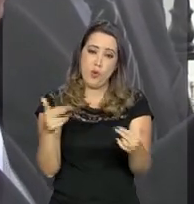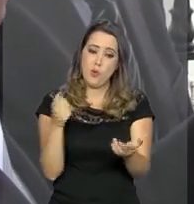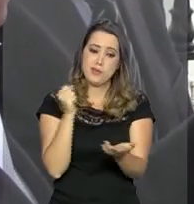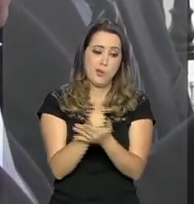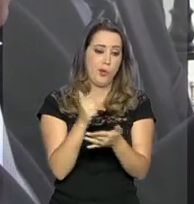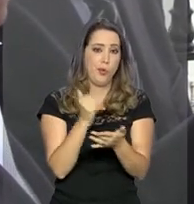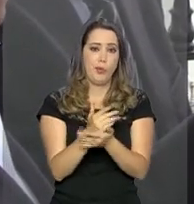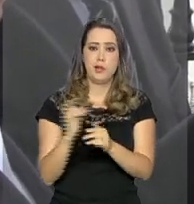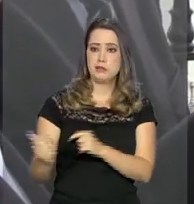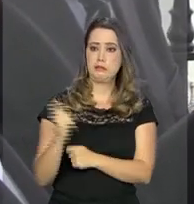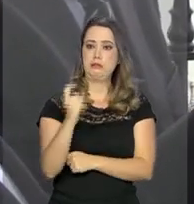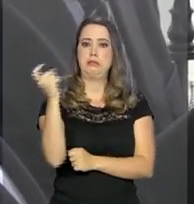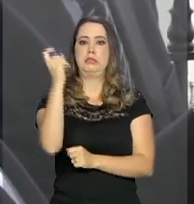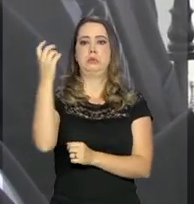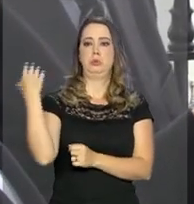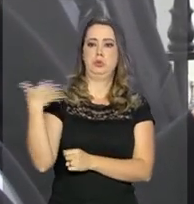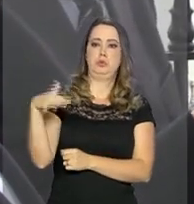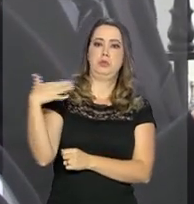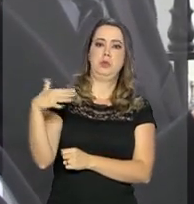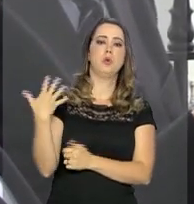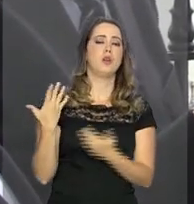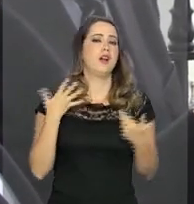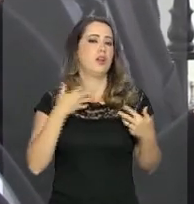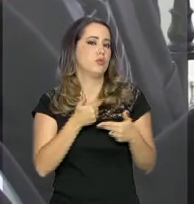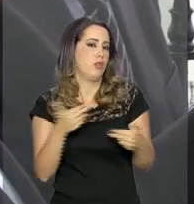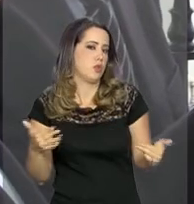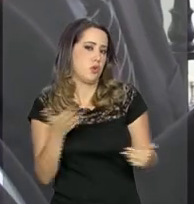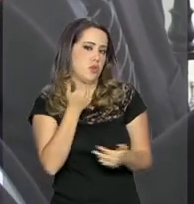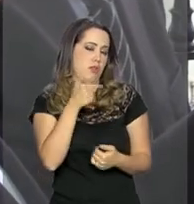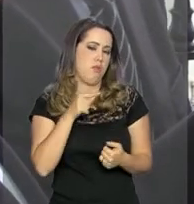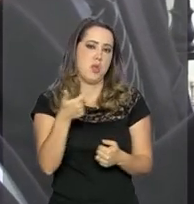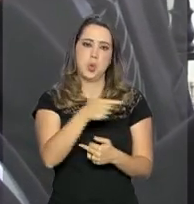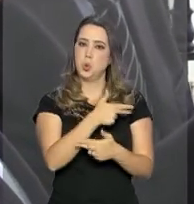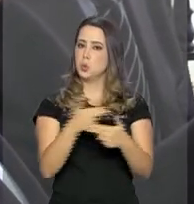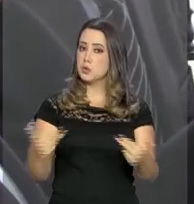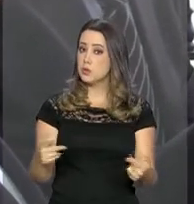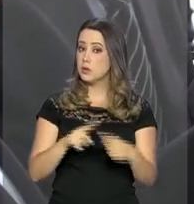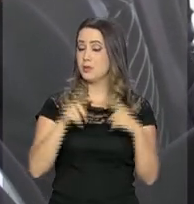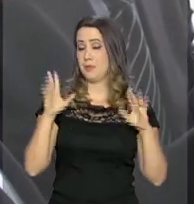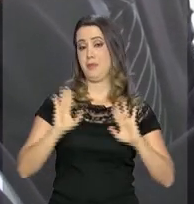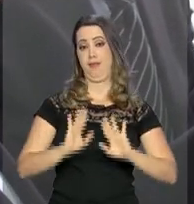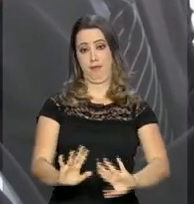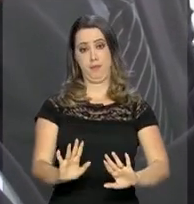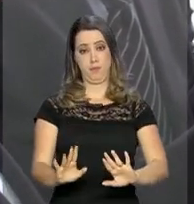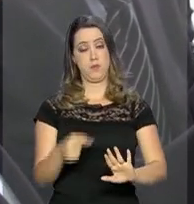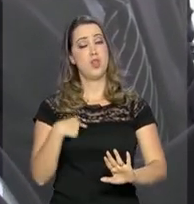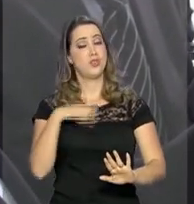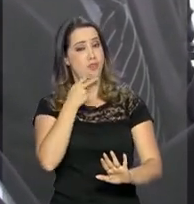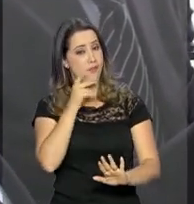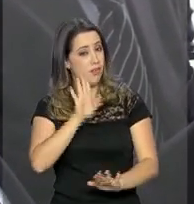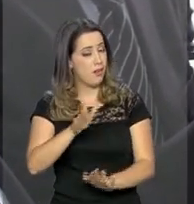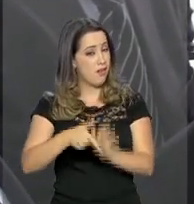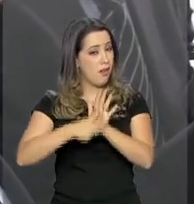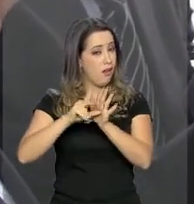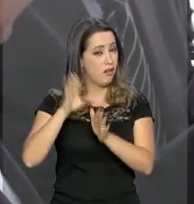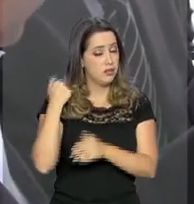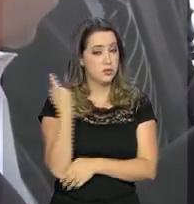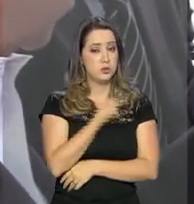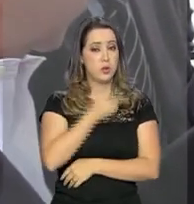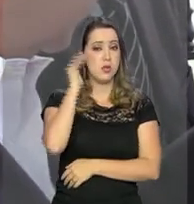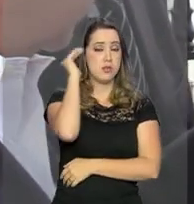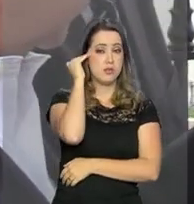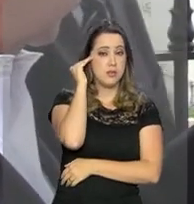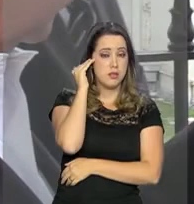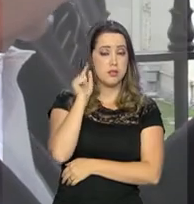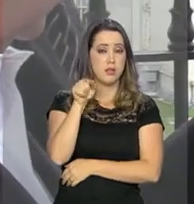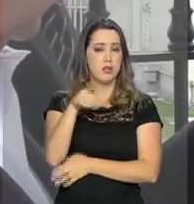que levou a um aumento de preço de alimentos e de outros produtos. Agora, como eu já disse várias vezes, nós entendemos